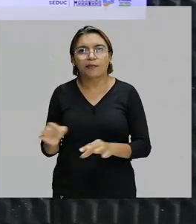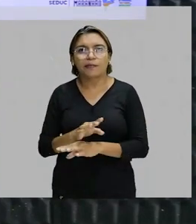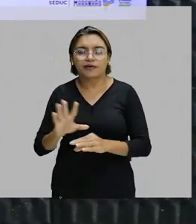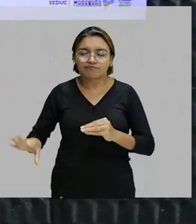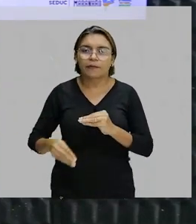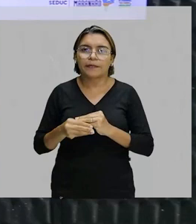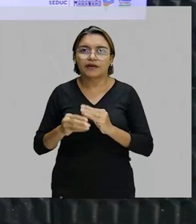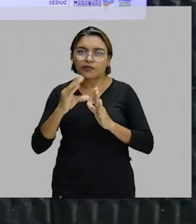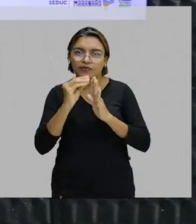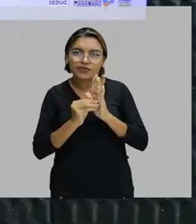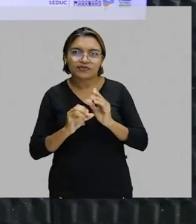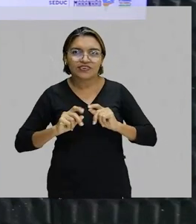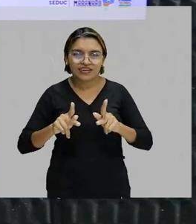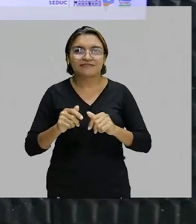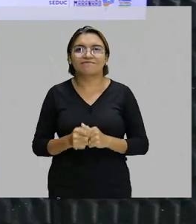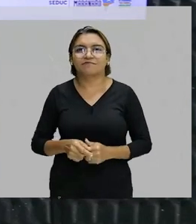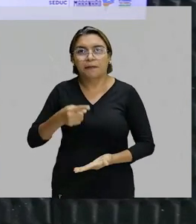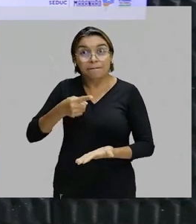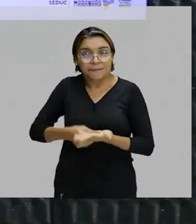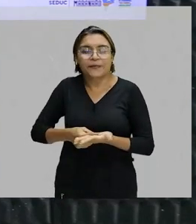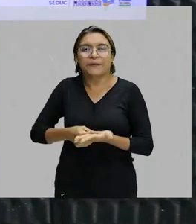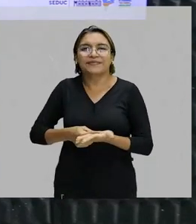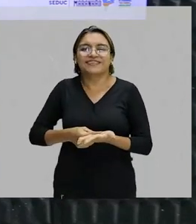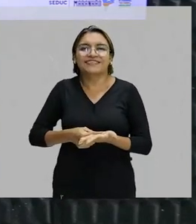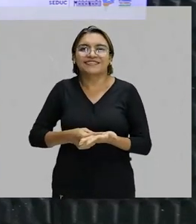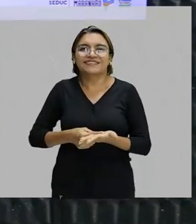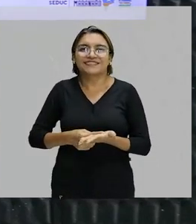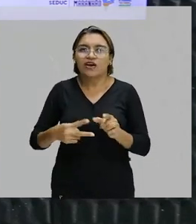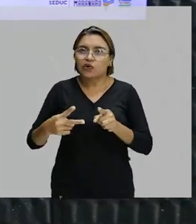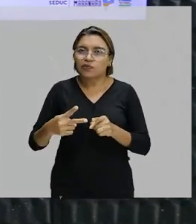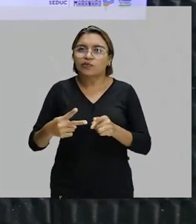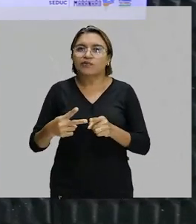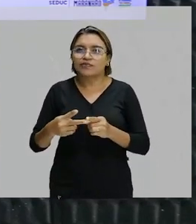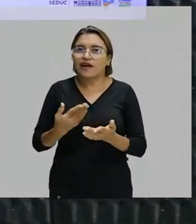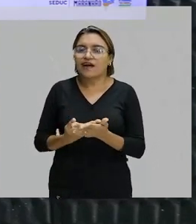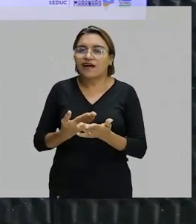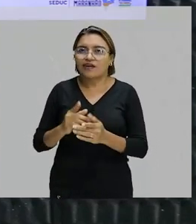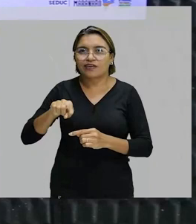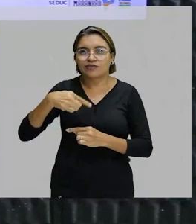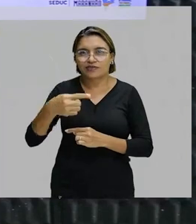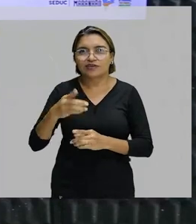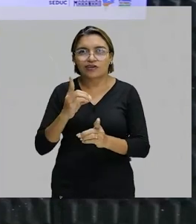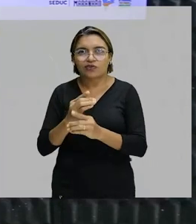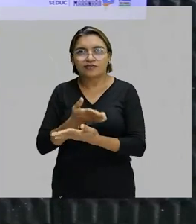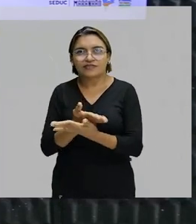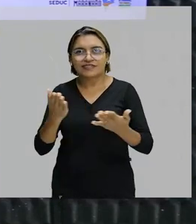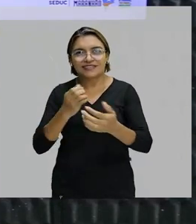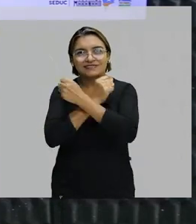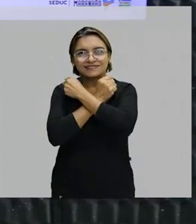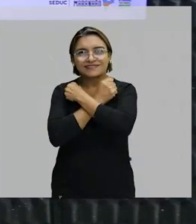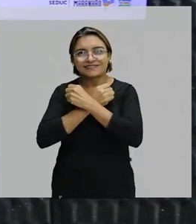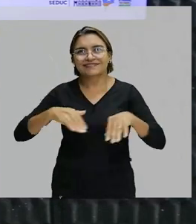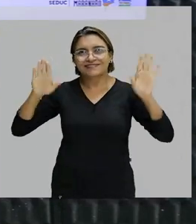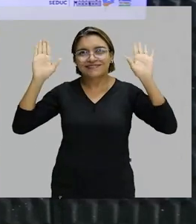conteúdo tá fechado então já Marco contigo esse encontro pra parte dois desse conteúdo a gente se vê na próxima aula um abraço a